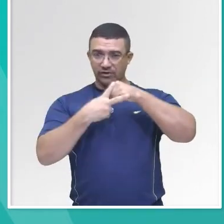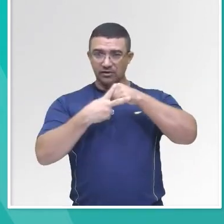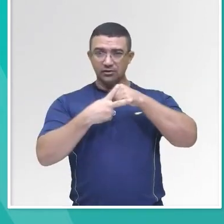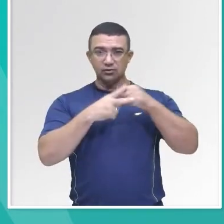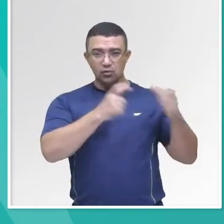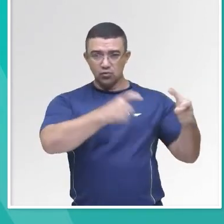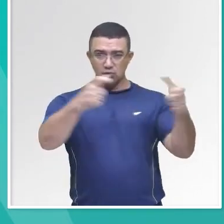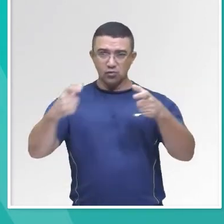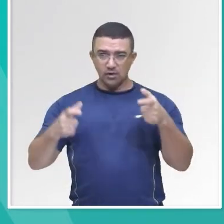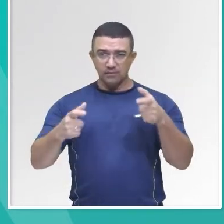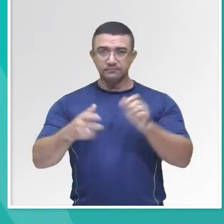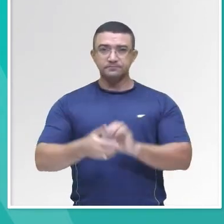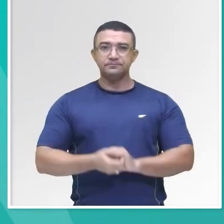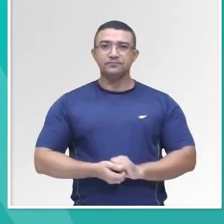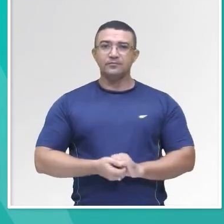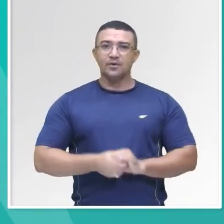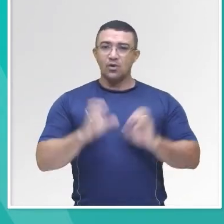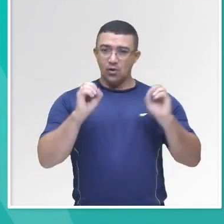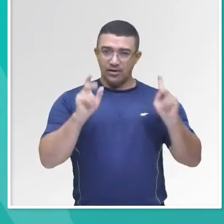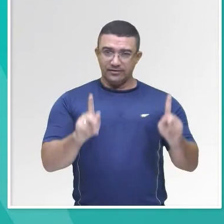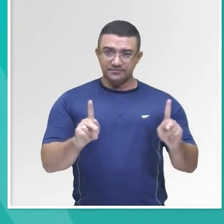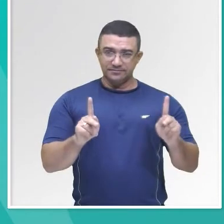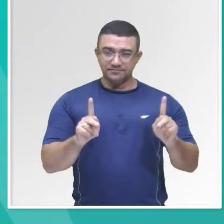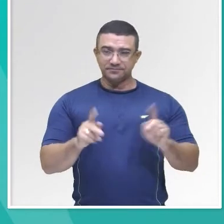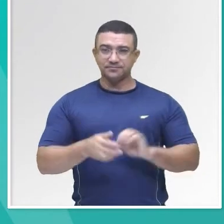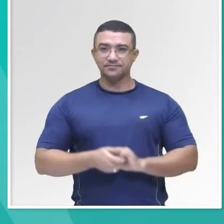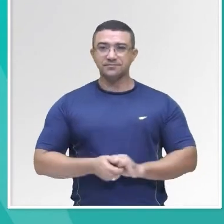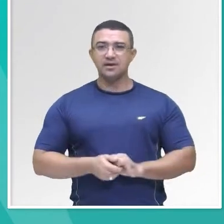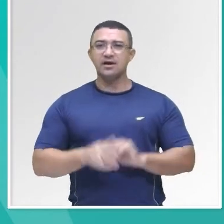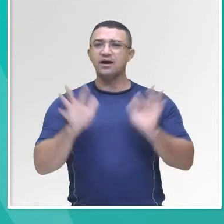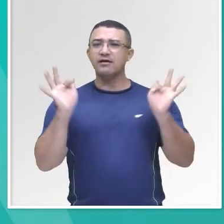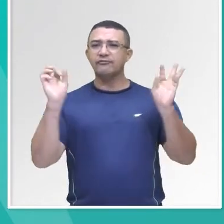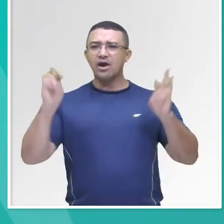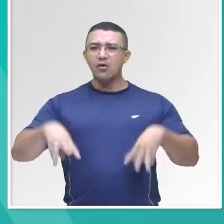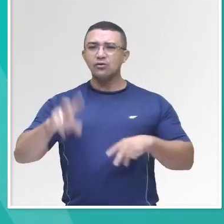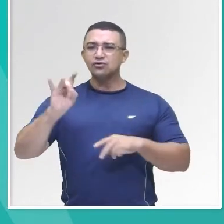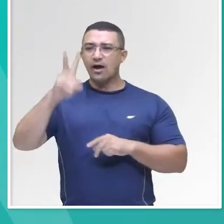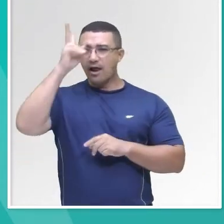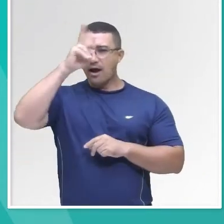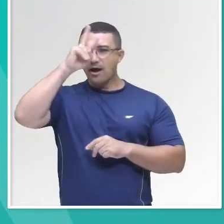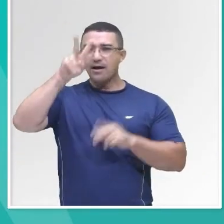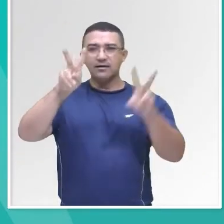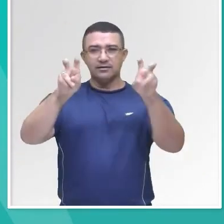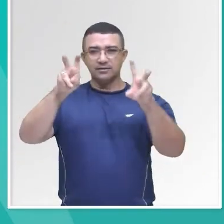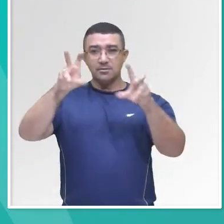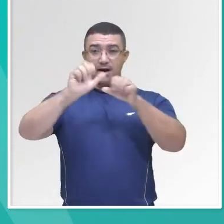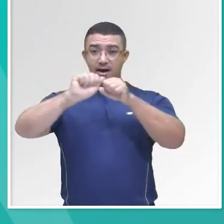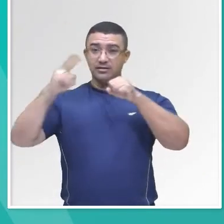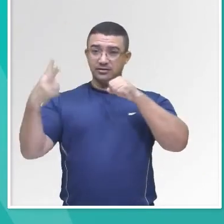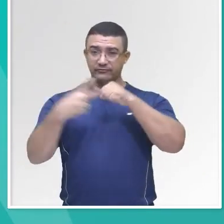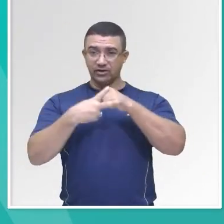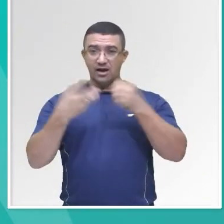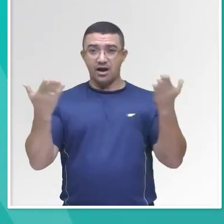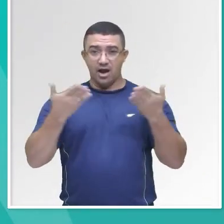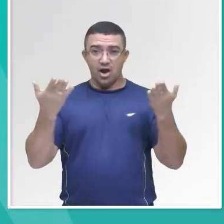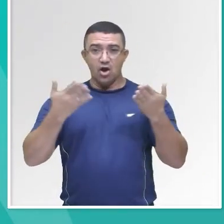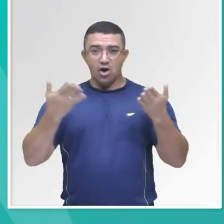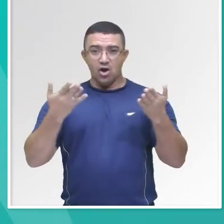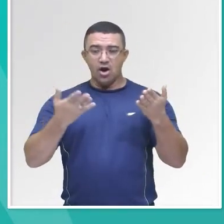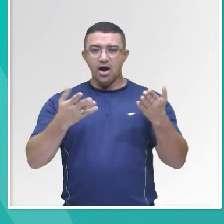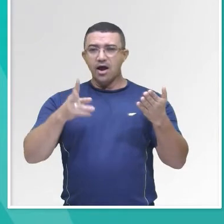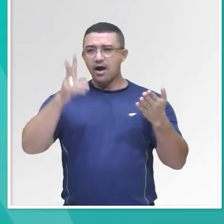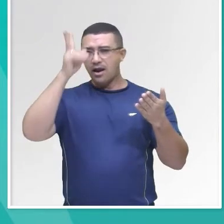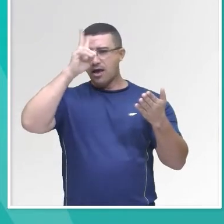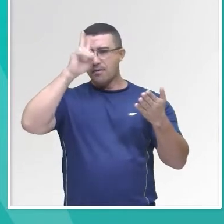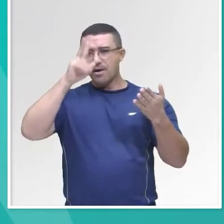focinho. Ok, gente, então, finalizando aí a nossa revisão, nós vamos agora ao nosso desafio do dia.